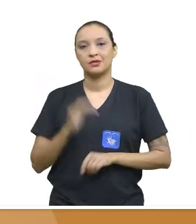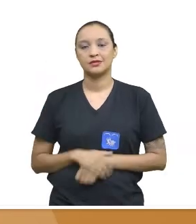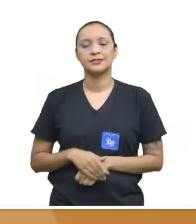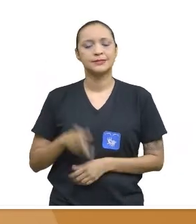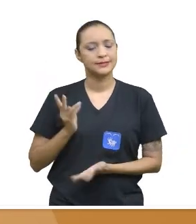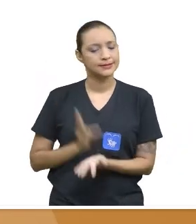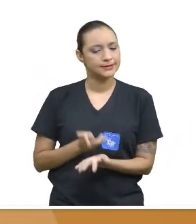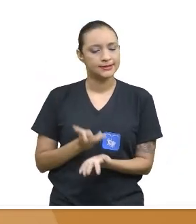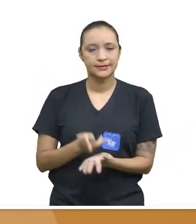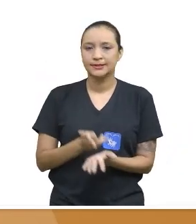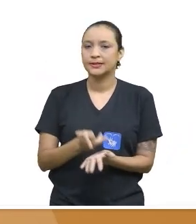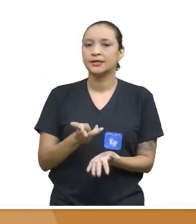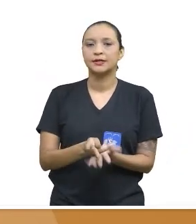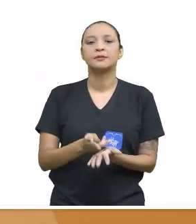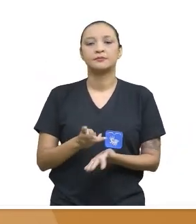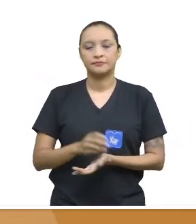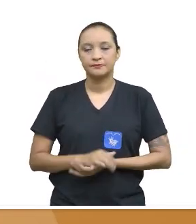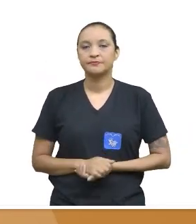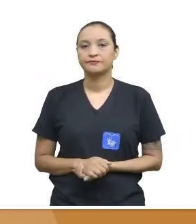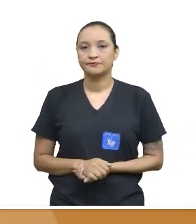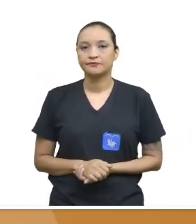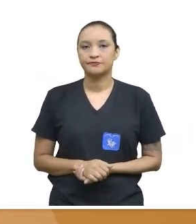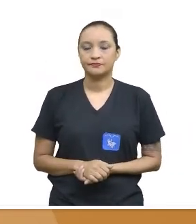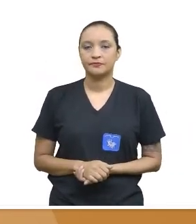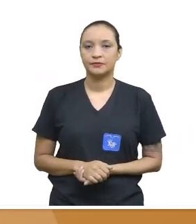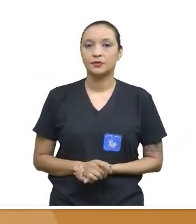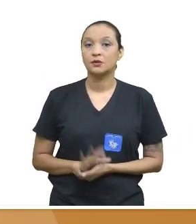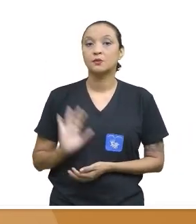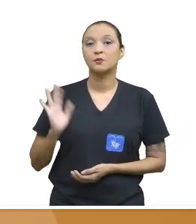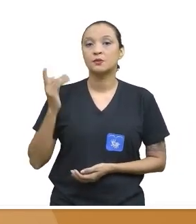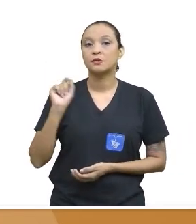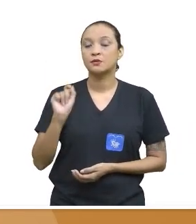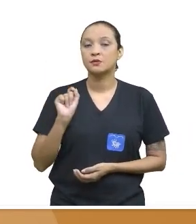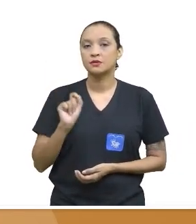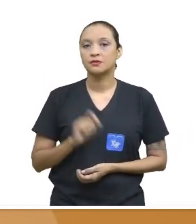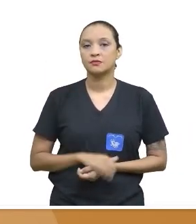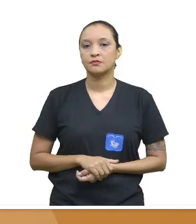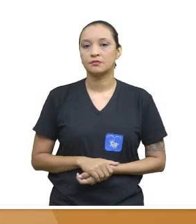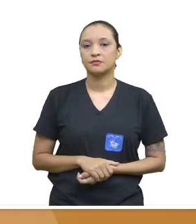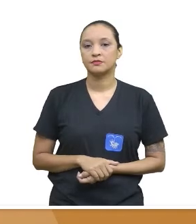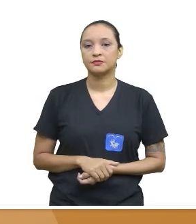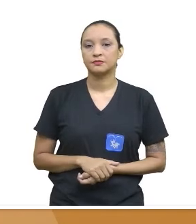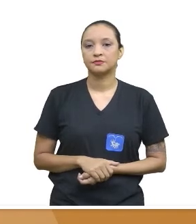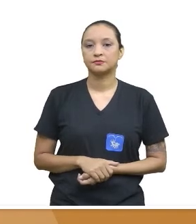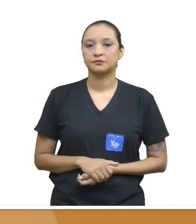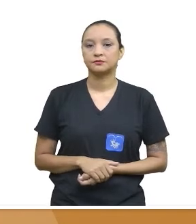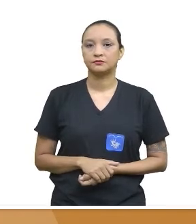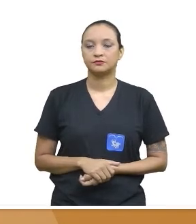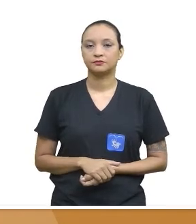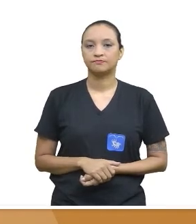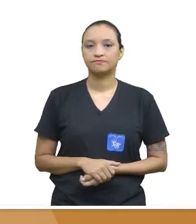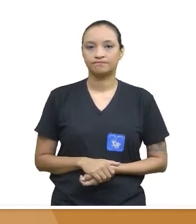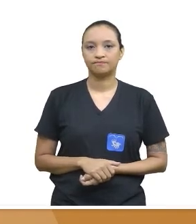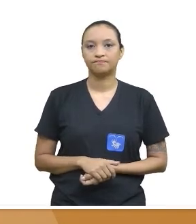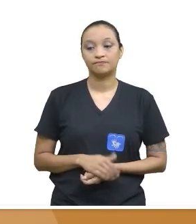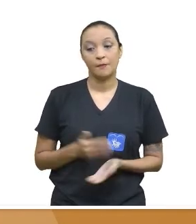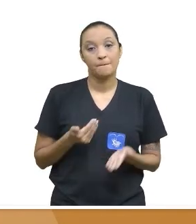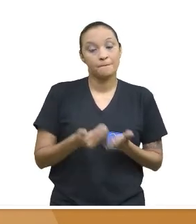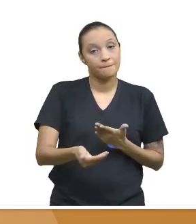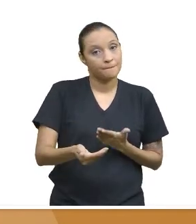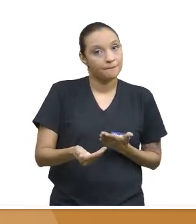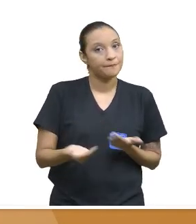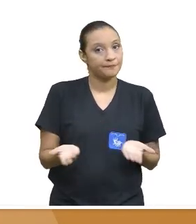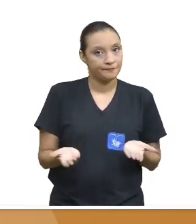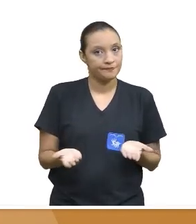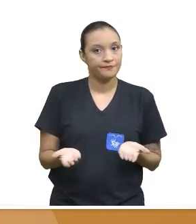sempre, nos primeiros momentos, em uma derrota. Mas é uma derrota